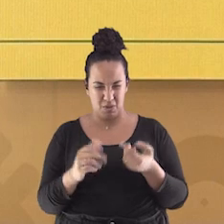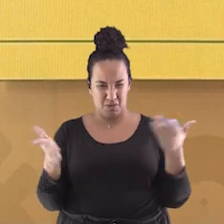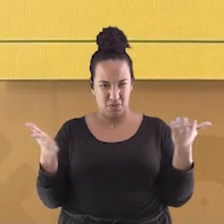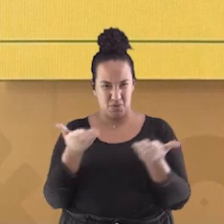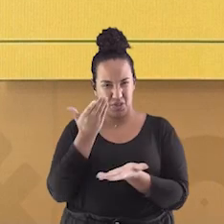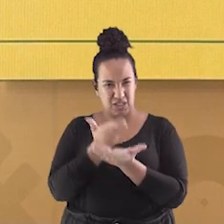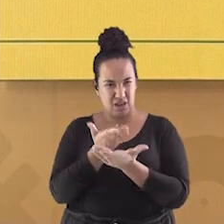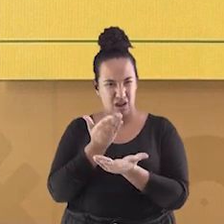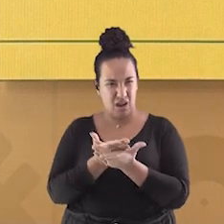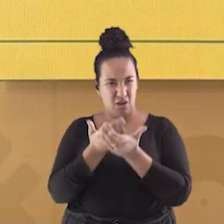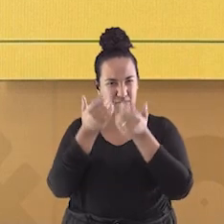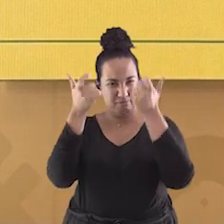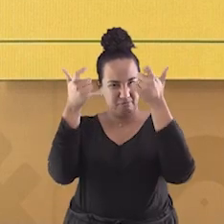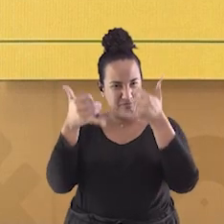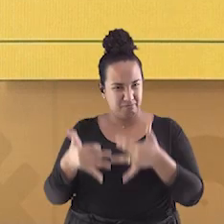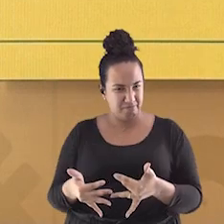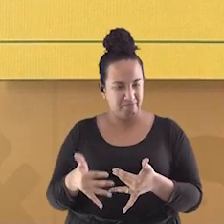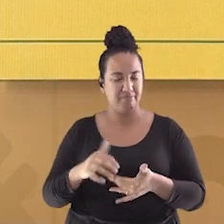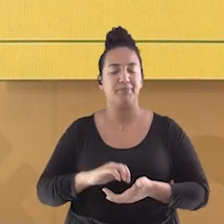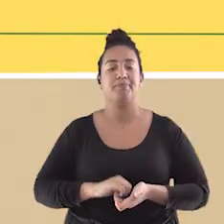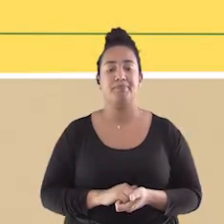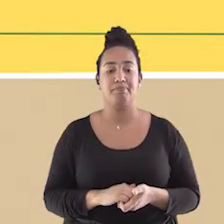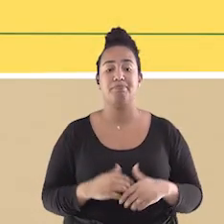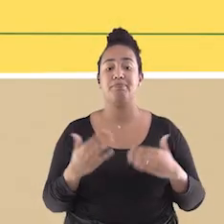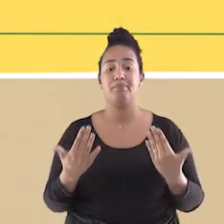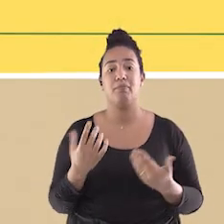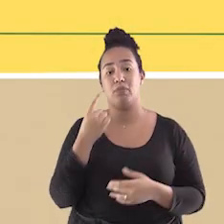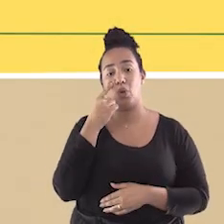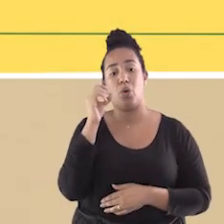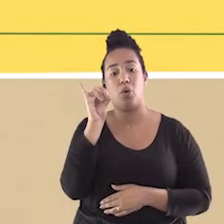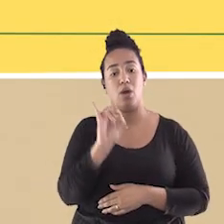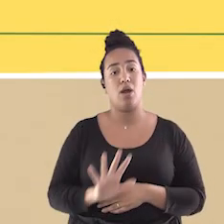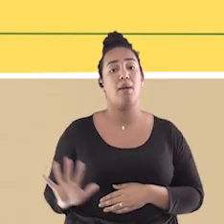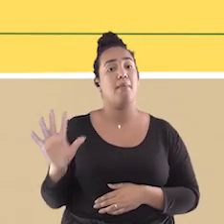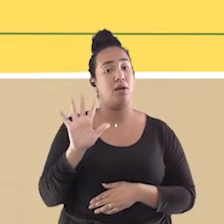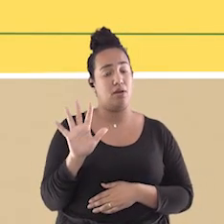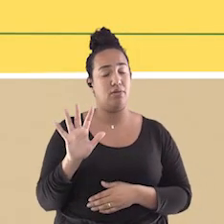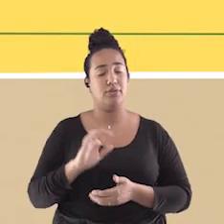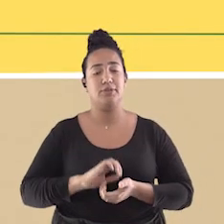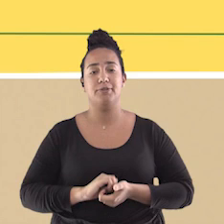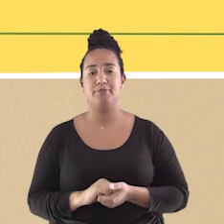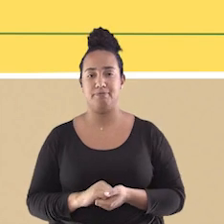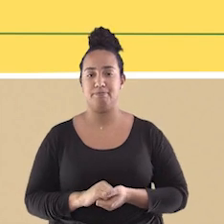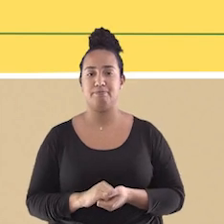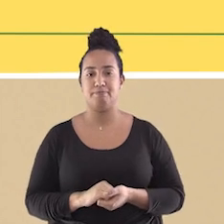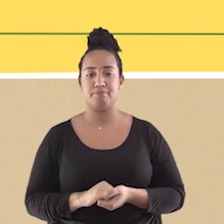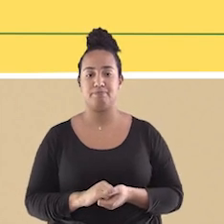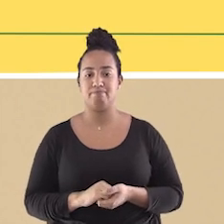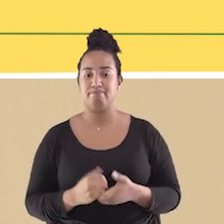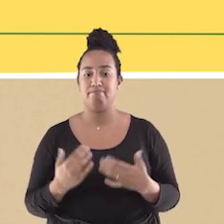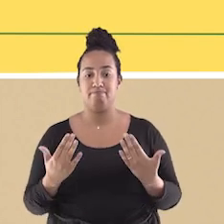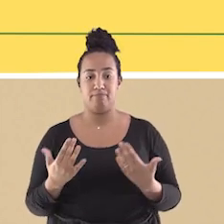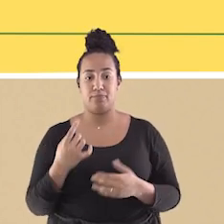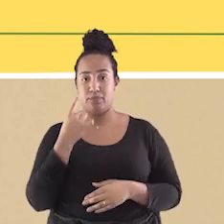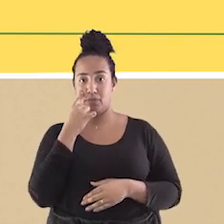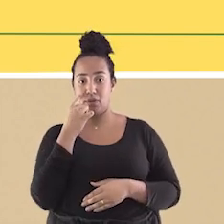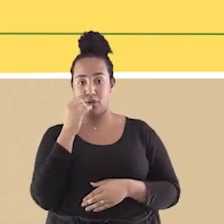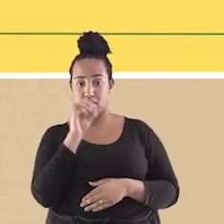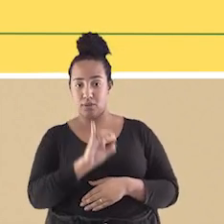com o que estamos falando na aula de hoje? Observem a imagem. Só de